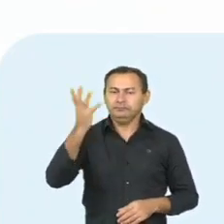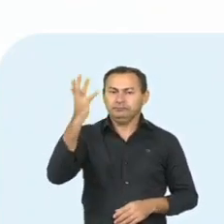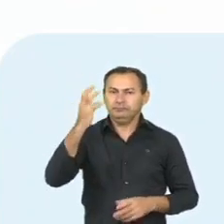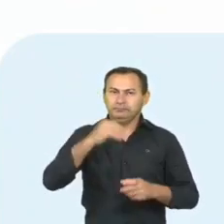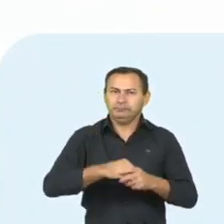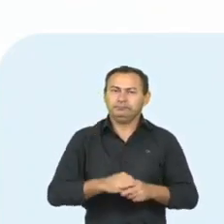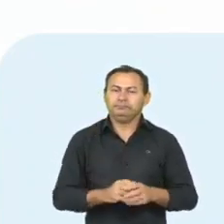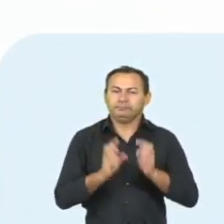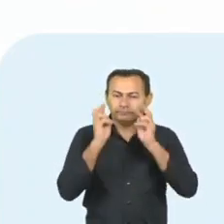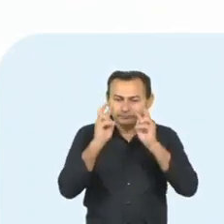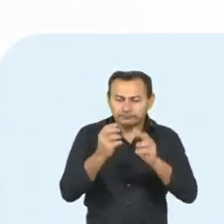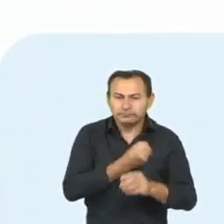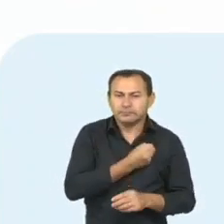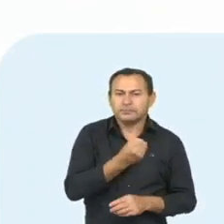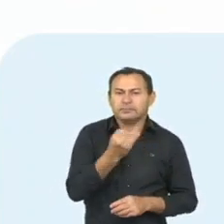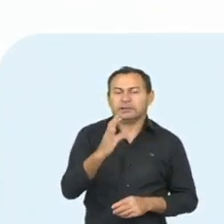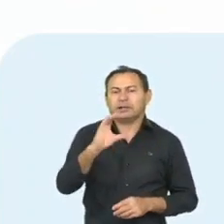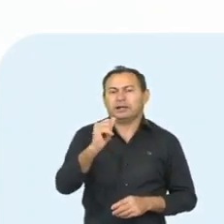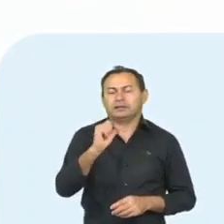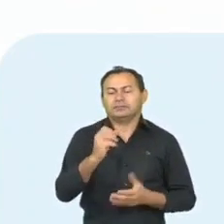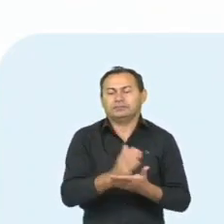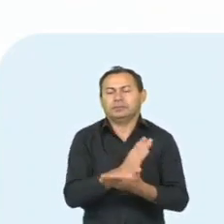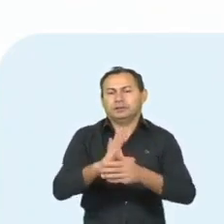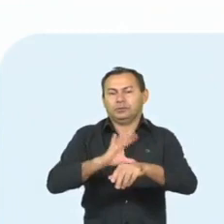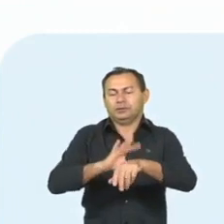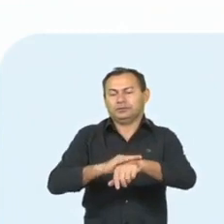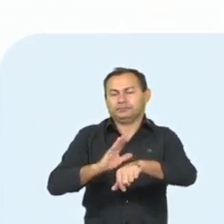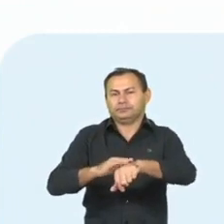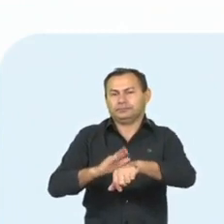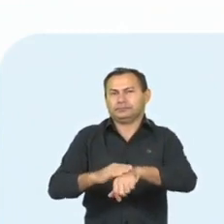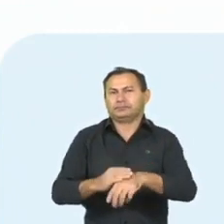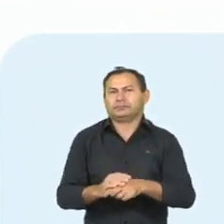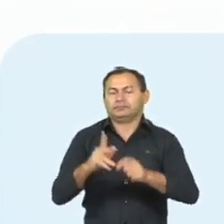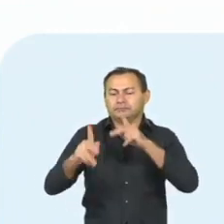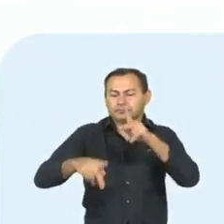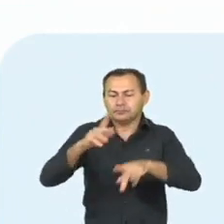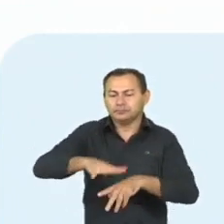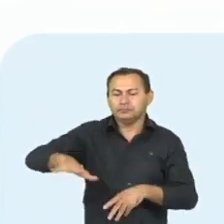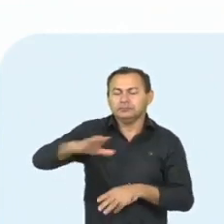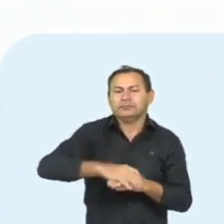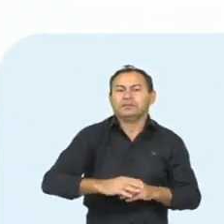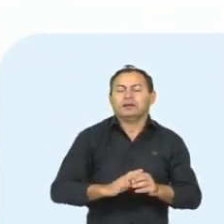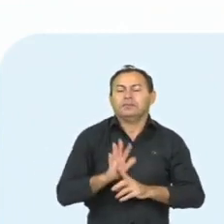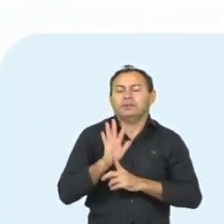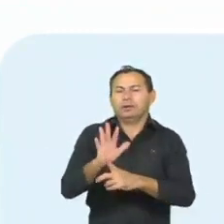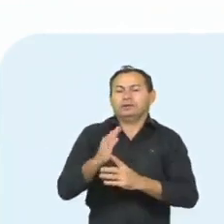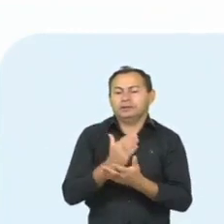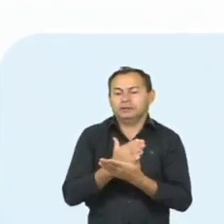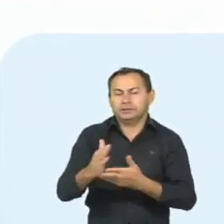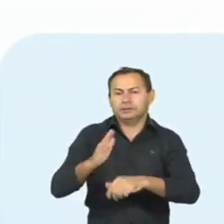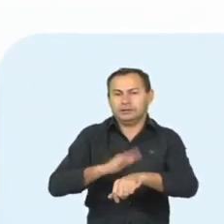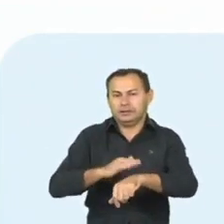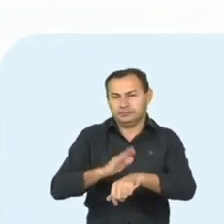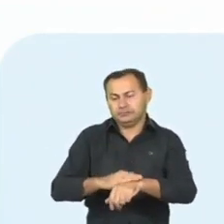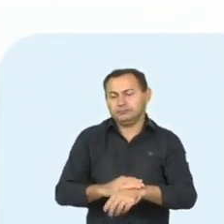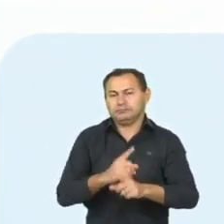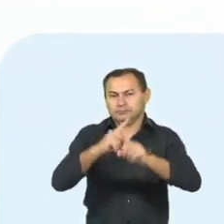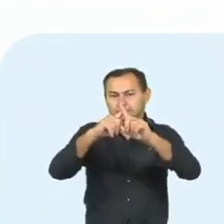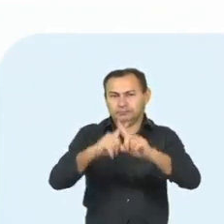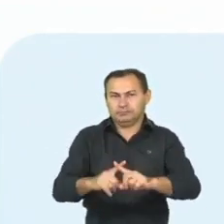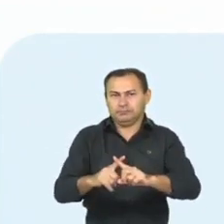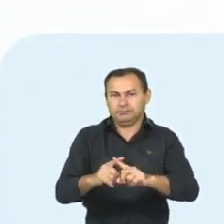leva em consideração o número de casos de determinada doença em local ou período pela população exposta no início do período,